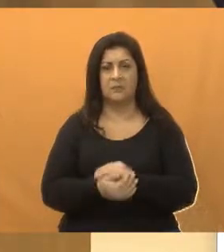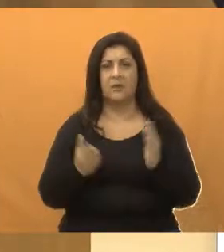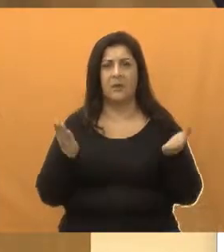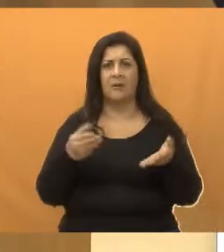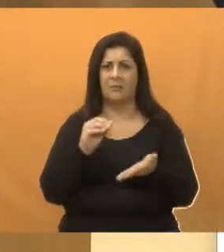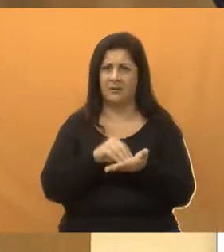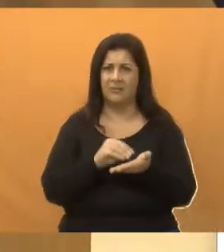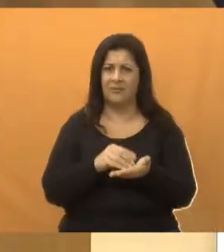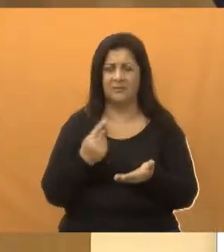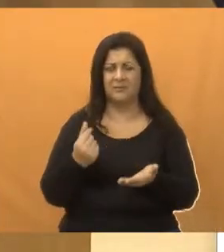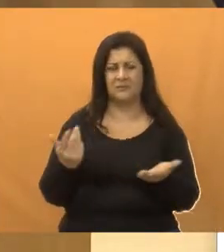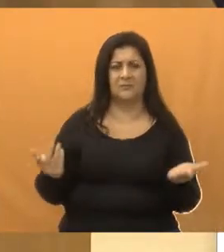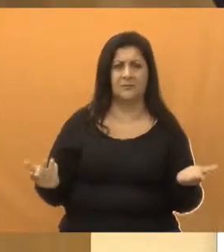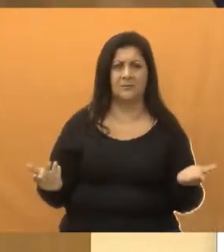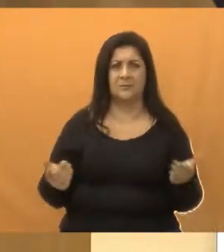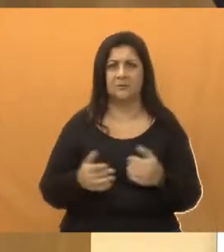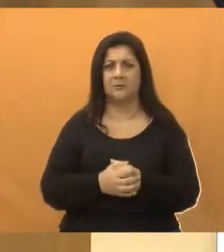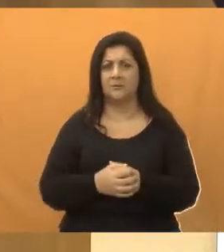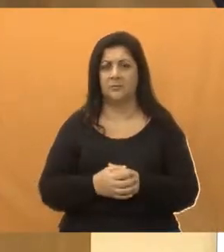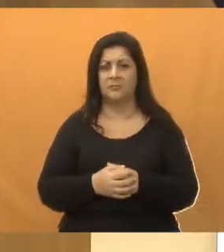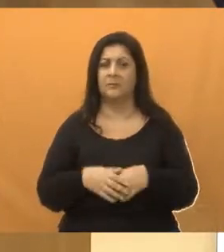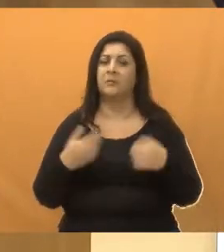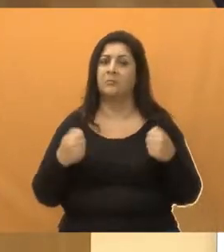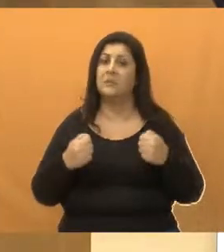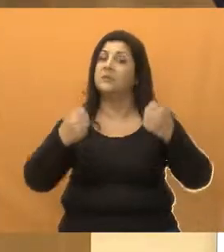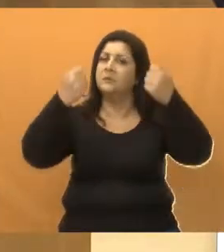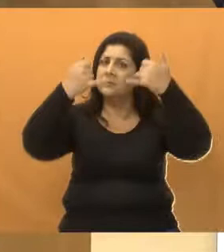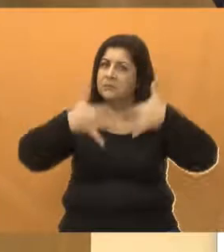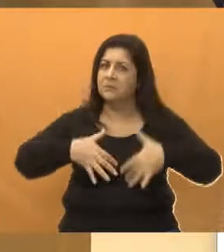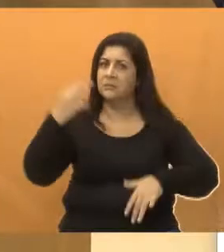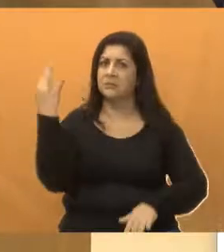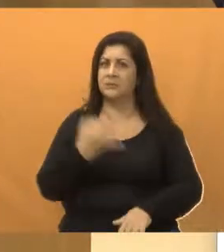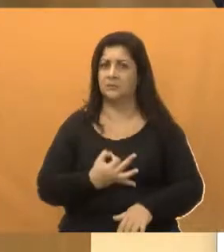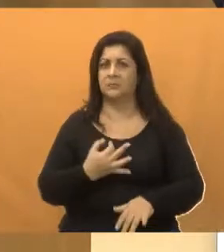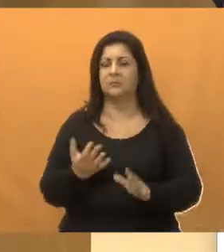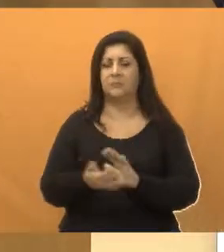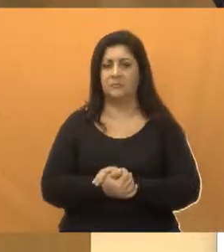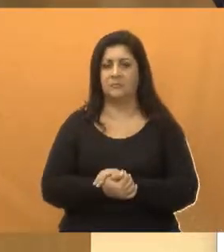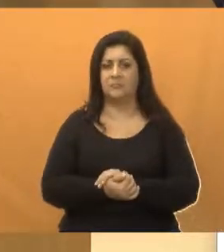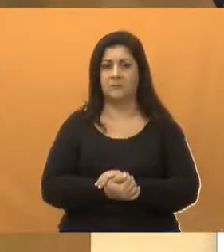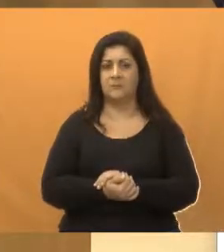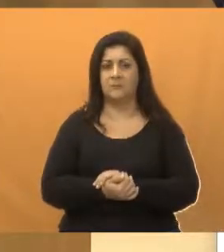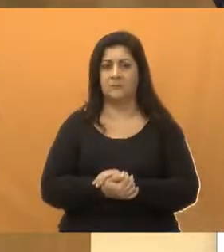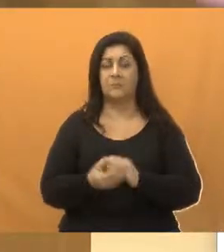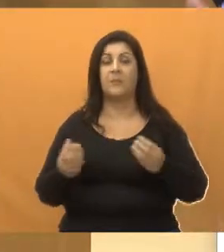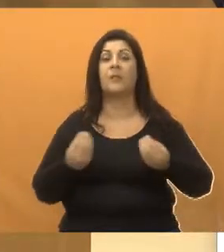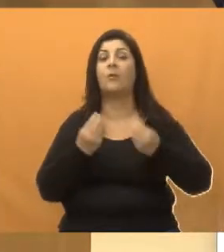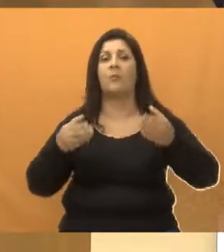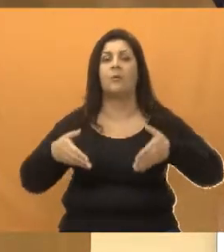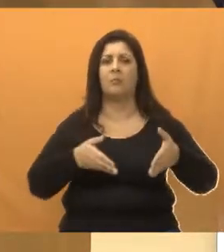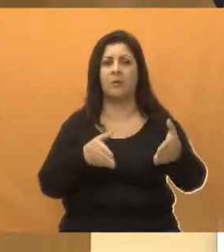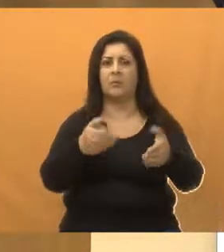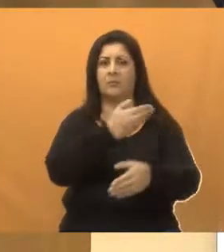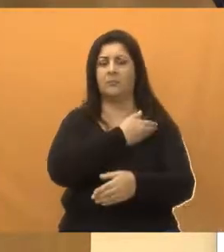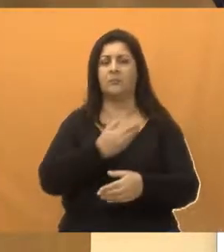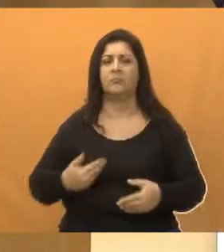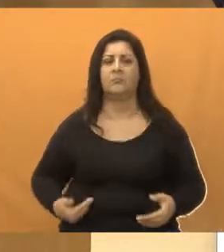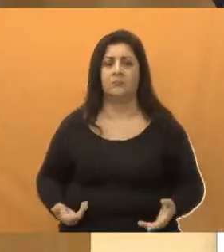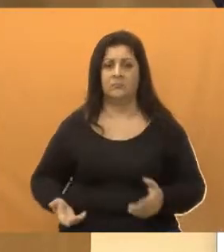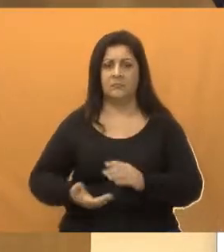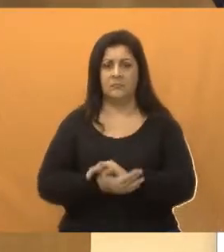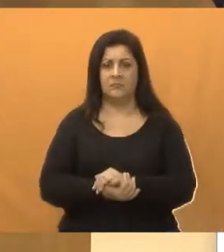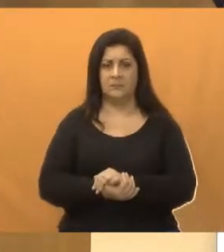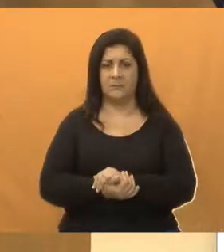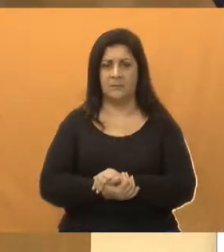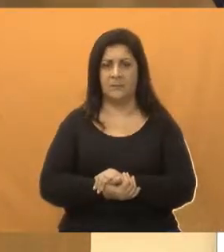faltando dinheiro. Não dá, precisa esclarecer qual é o rumo que esse governo quer tomar.